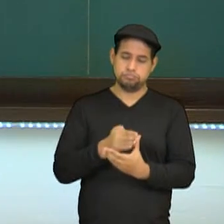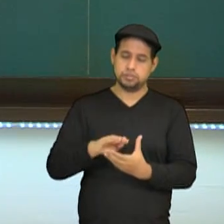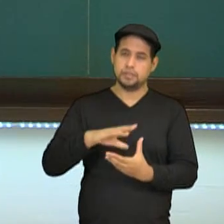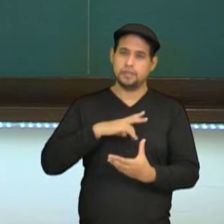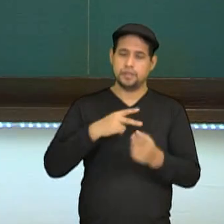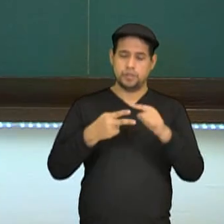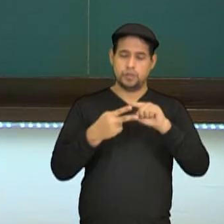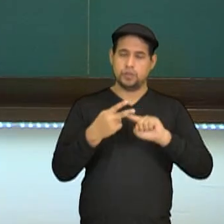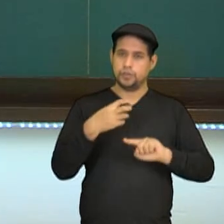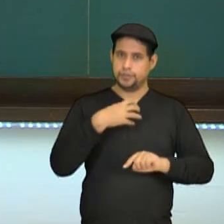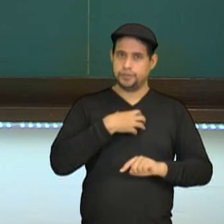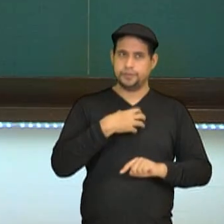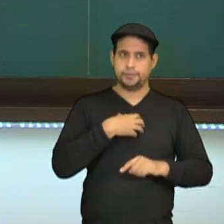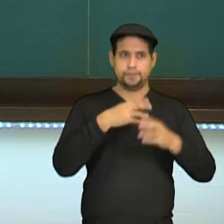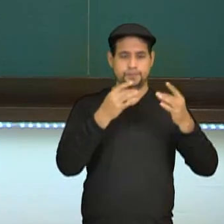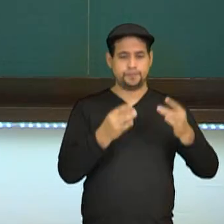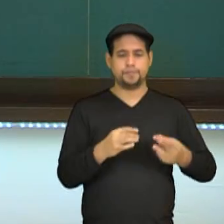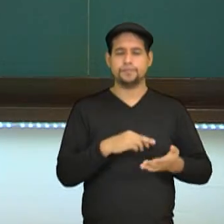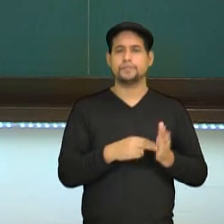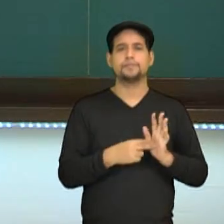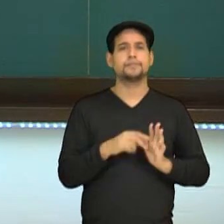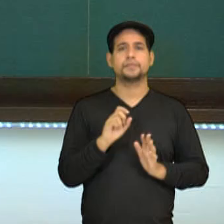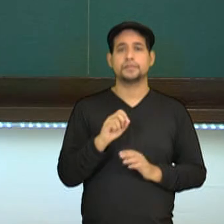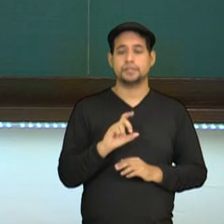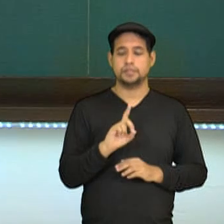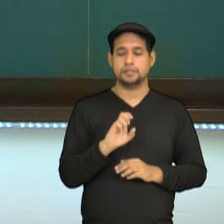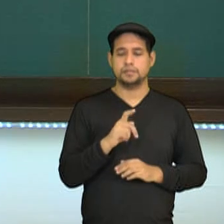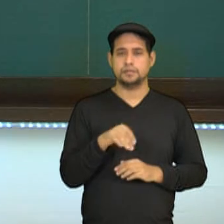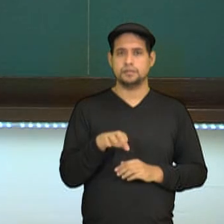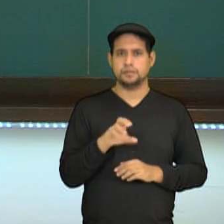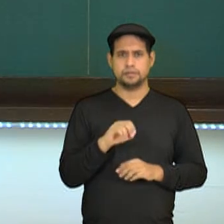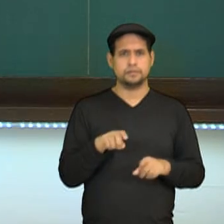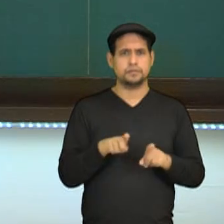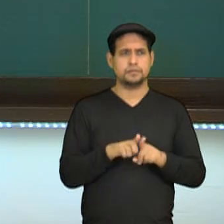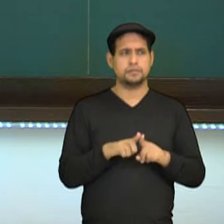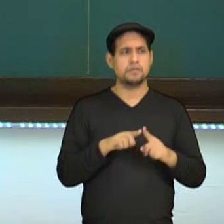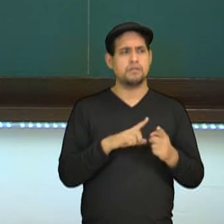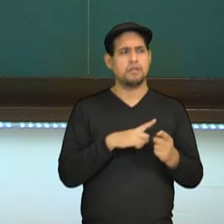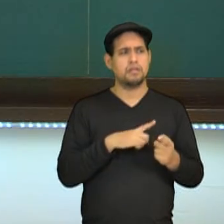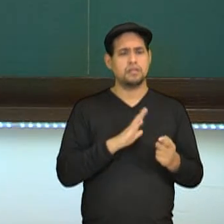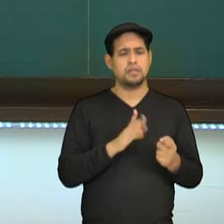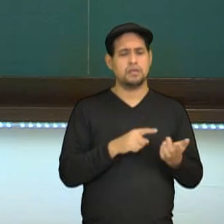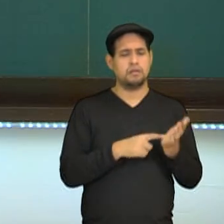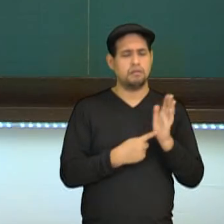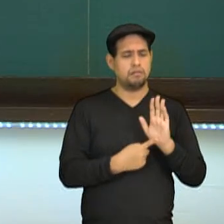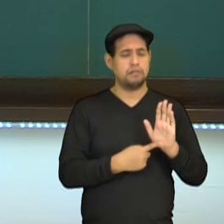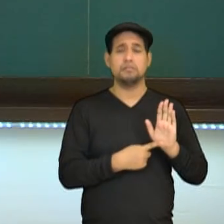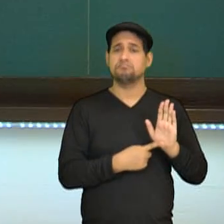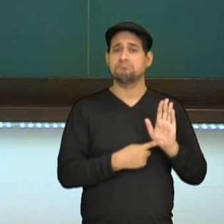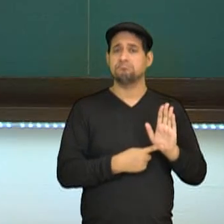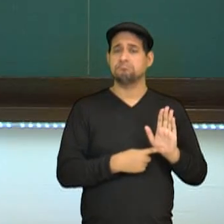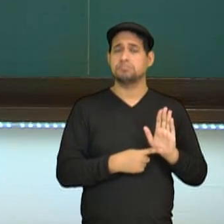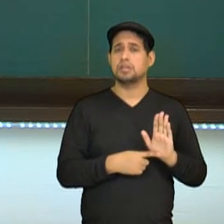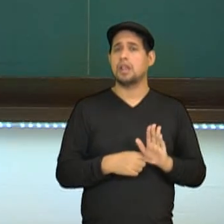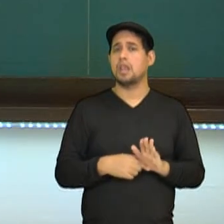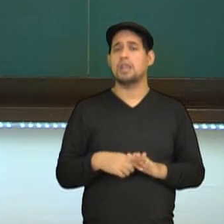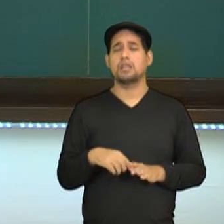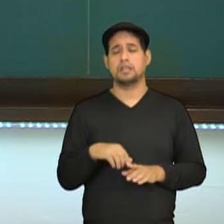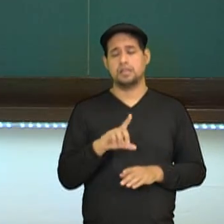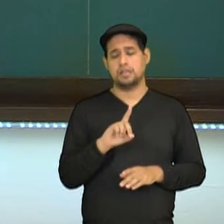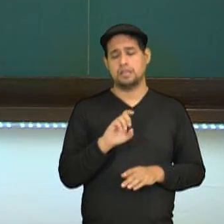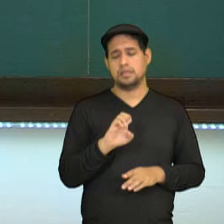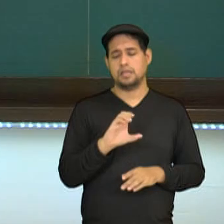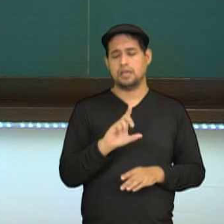duas formas especificadamente, que é a depressão relativa, onde você tem esses literais